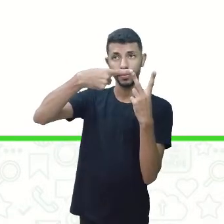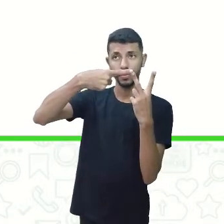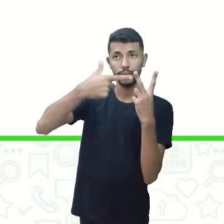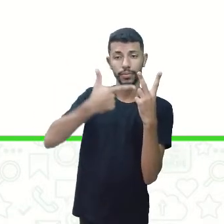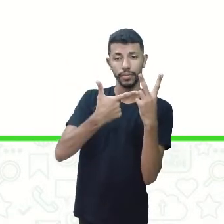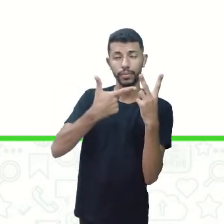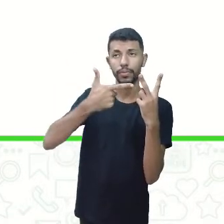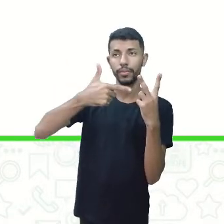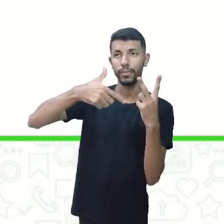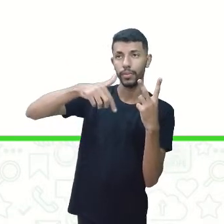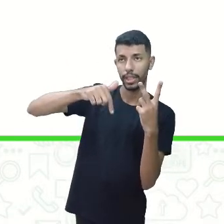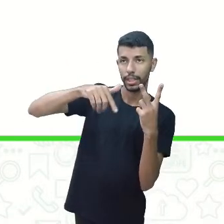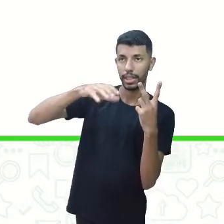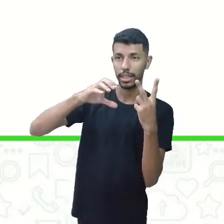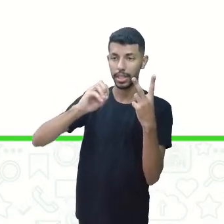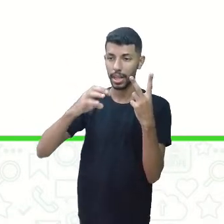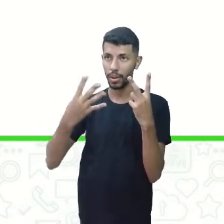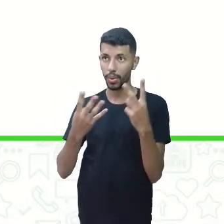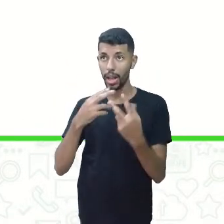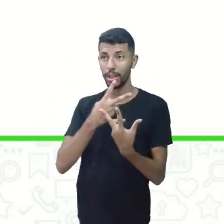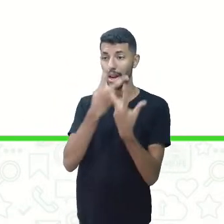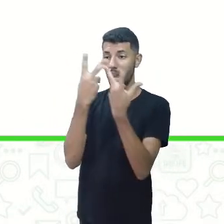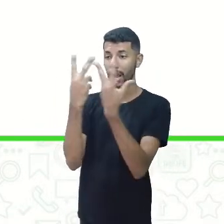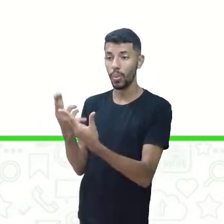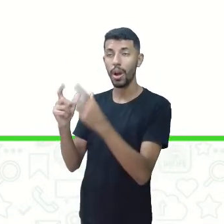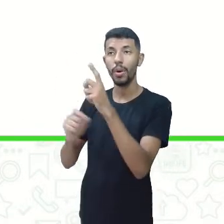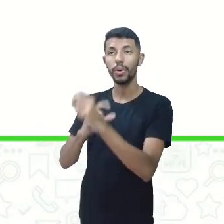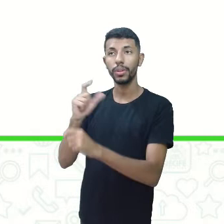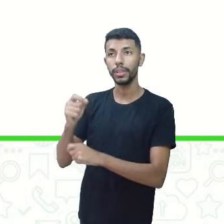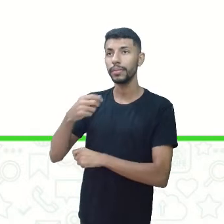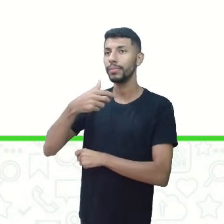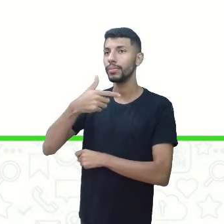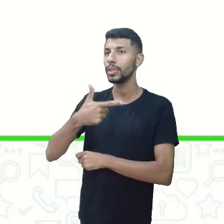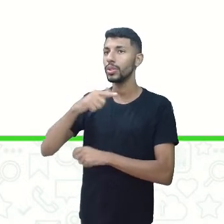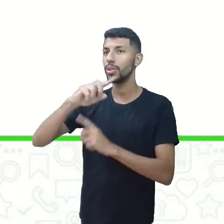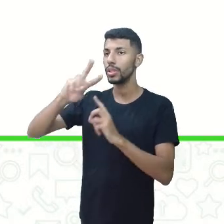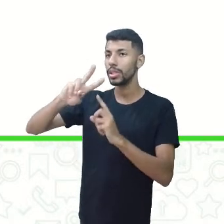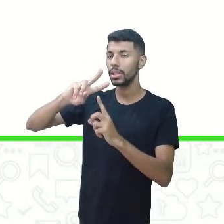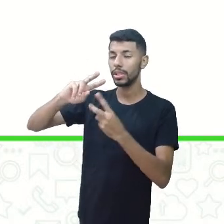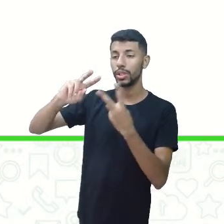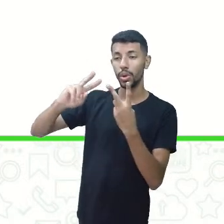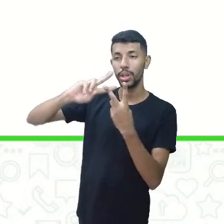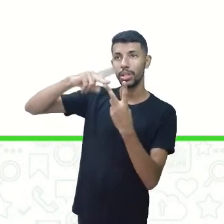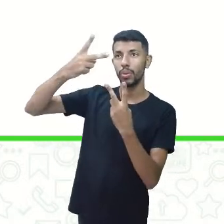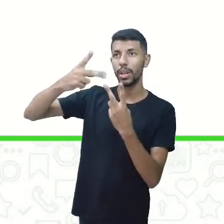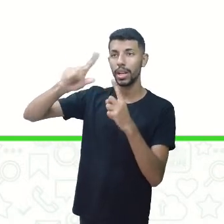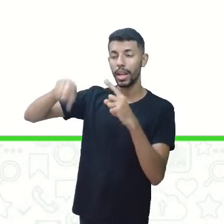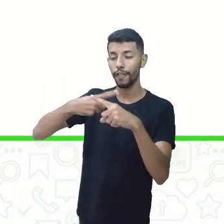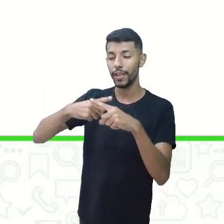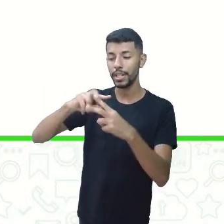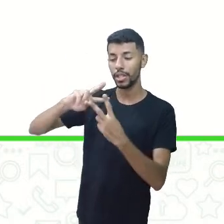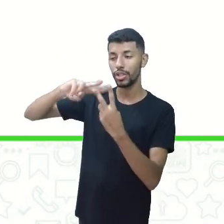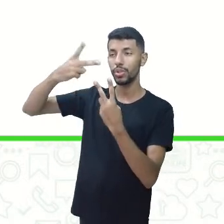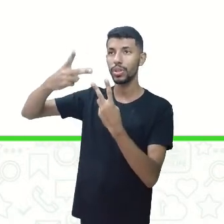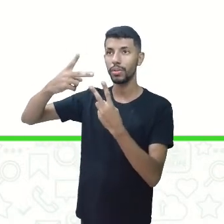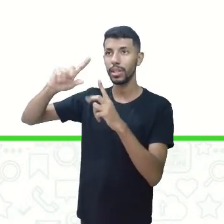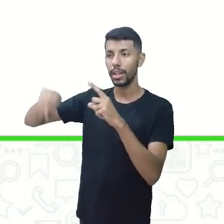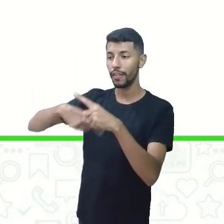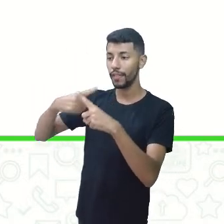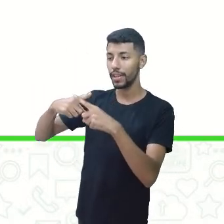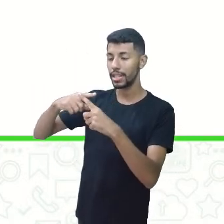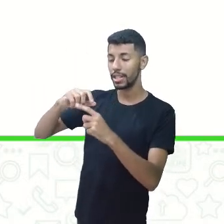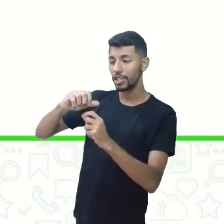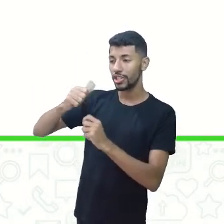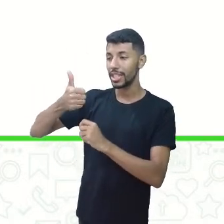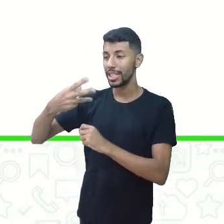2.704 é igual à raiz de 2 ao quadrado vezes 2 ao quadrado, vezes